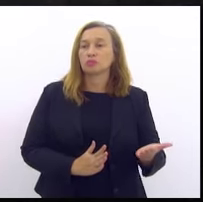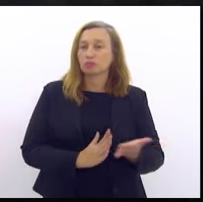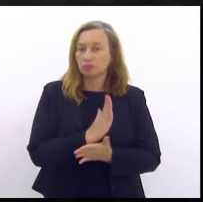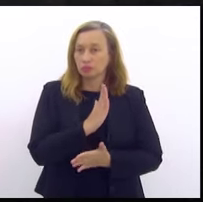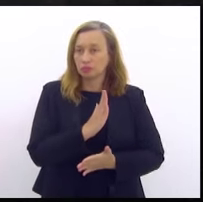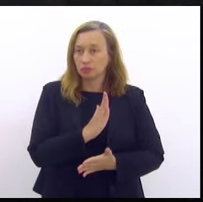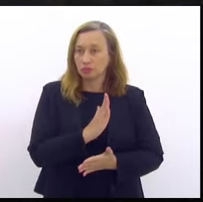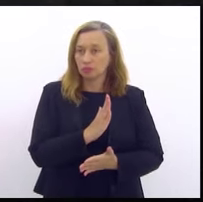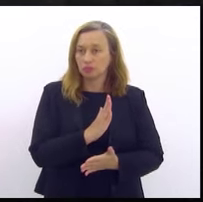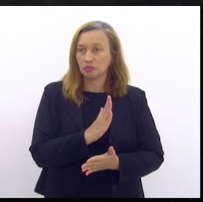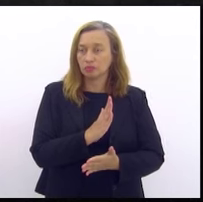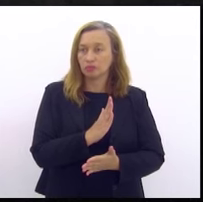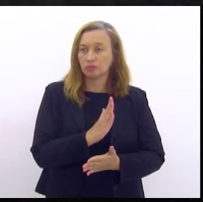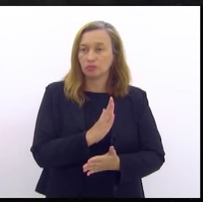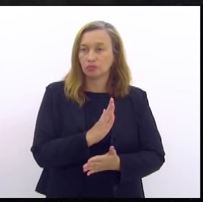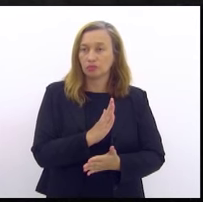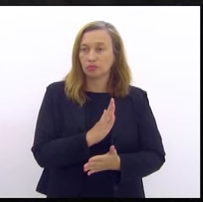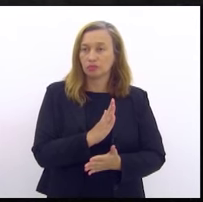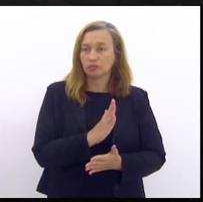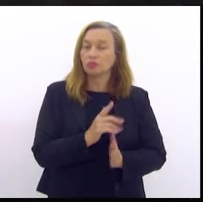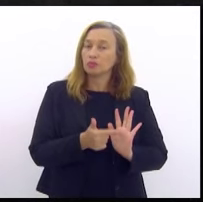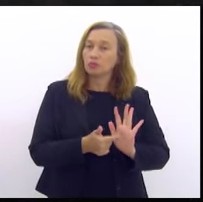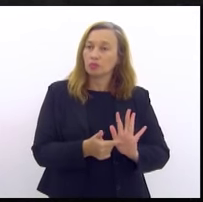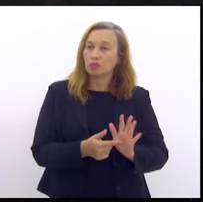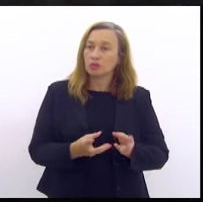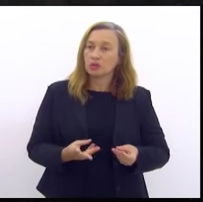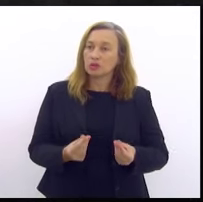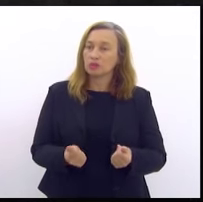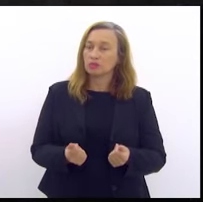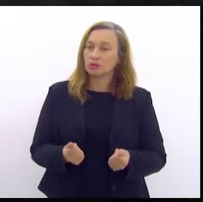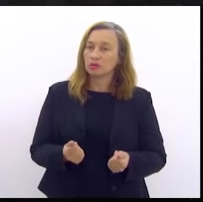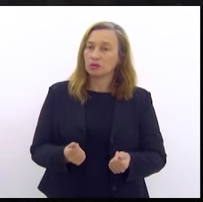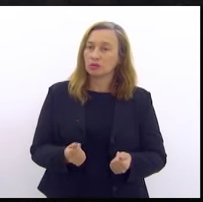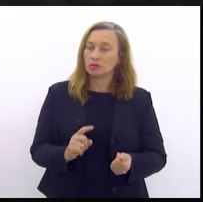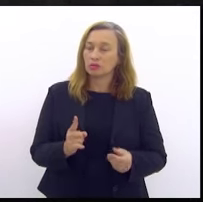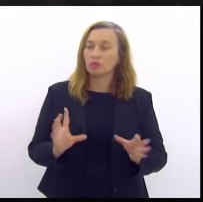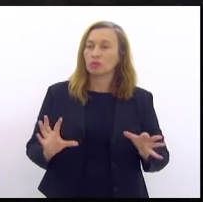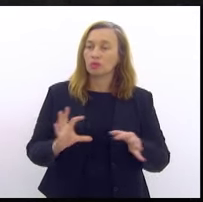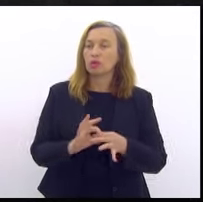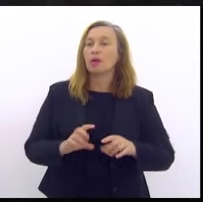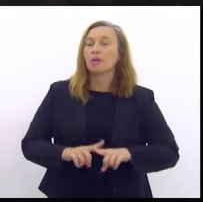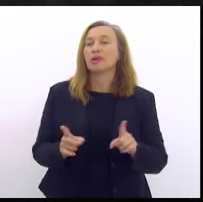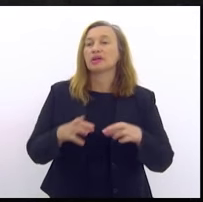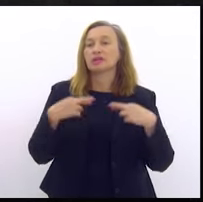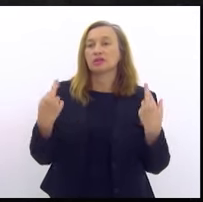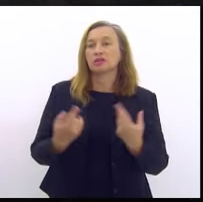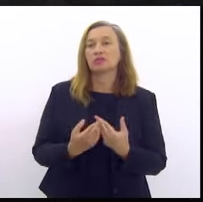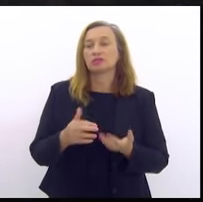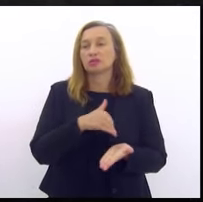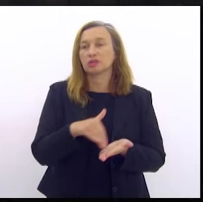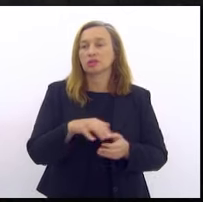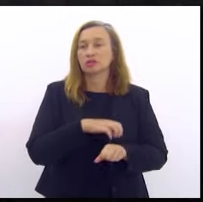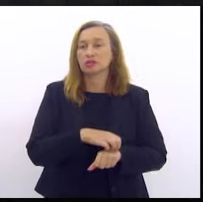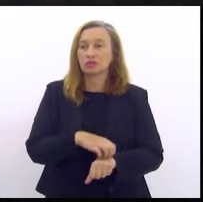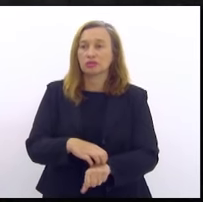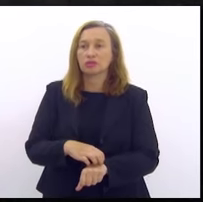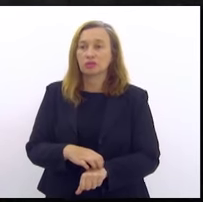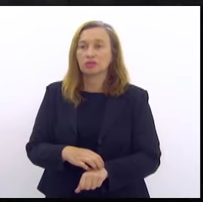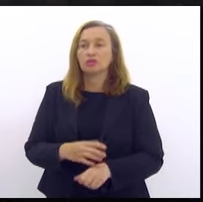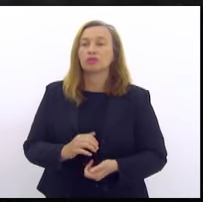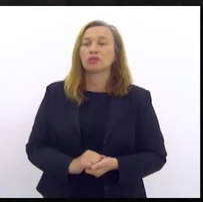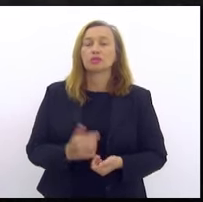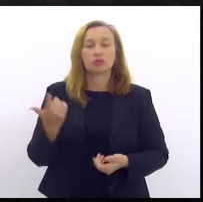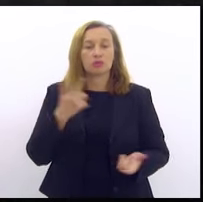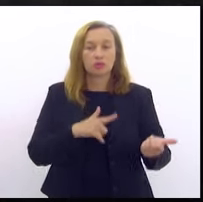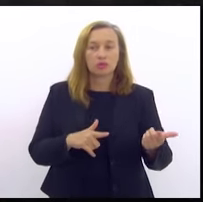o veto como aqui está, mostra que a insensibilidade está completa. Mas, desta reunião com a Secretaria de Transporte, nós arrancamos pelo menos algumas